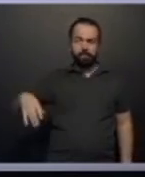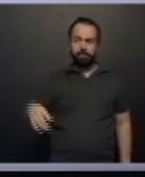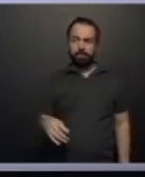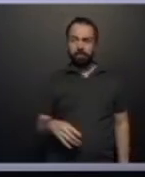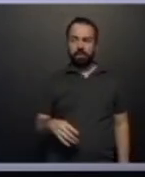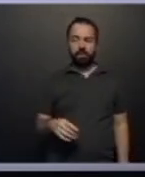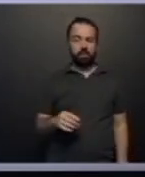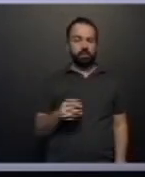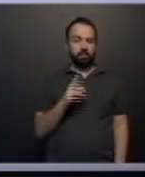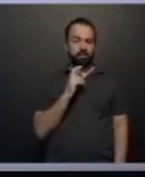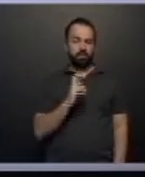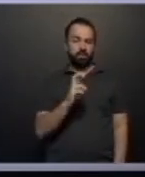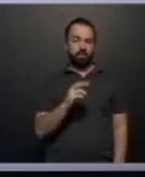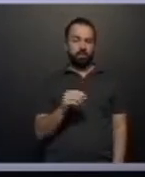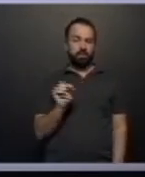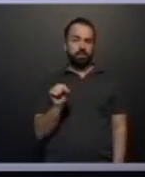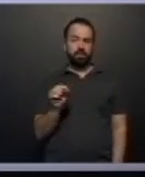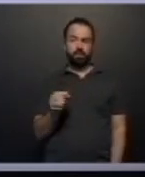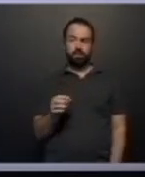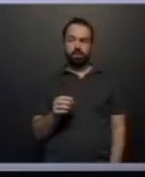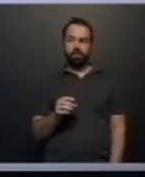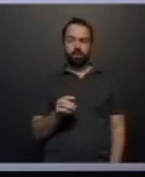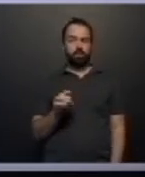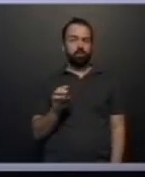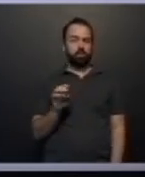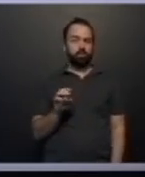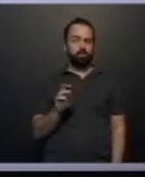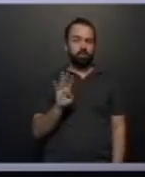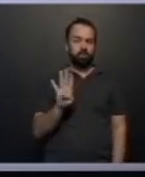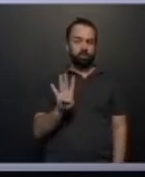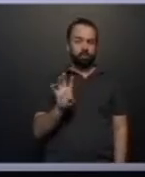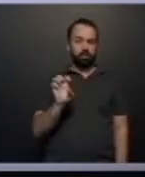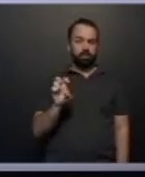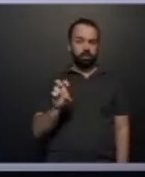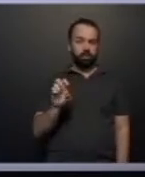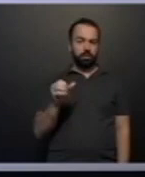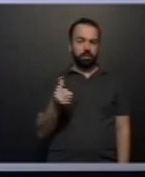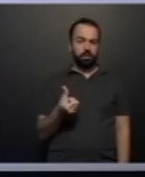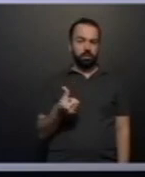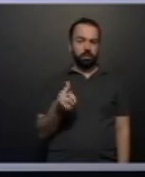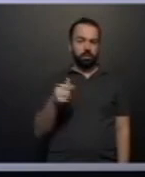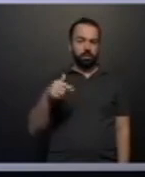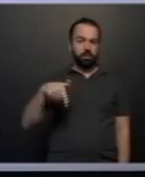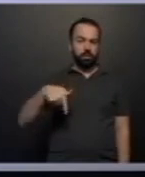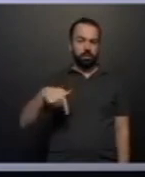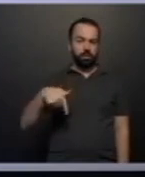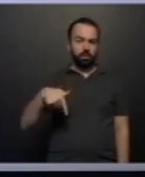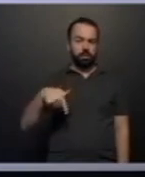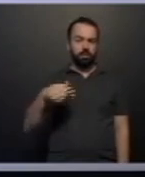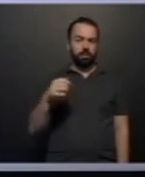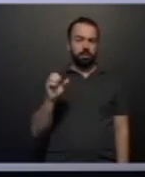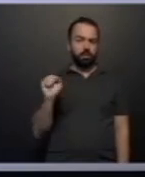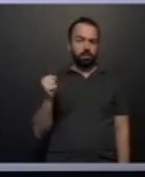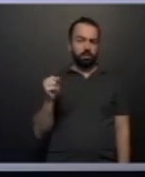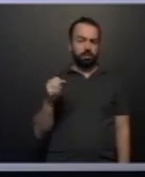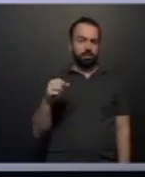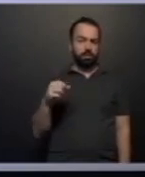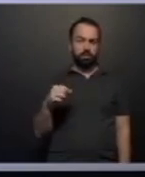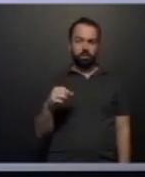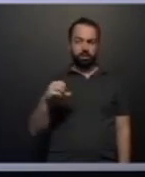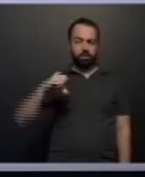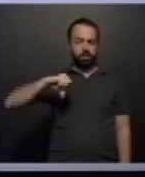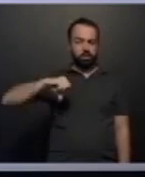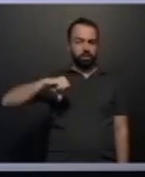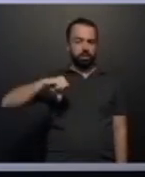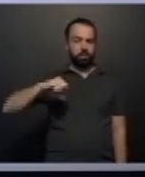solução. Então, o conjunto D é composto pelo 4, 5, 6, 7, 8 e